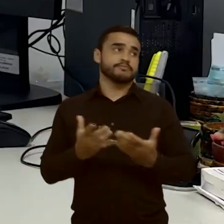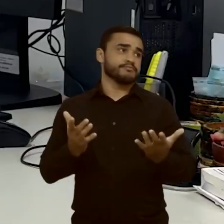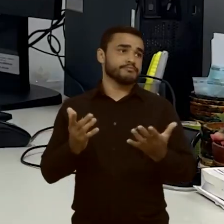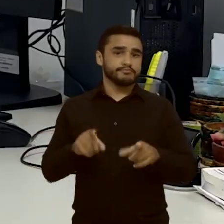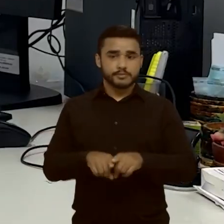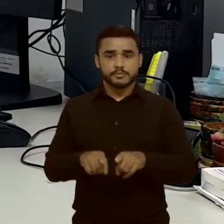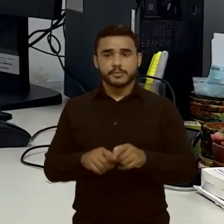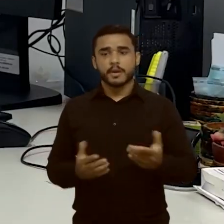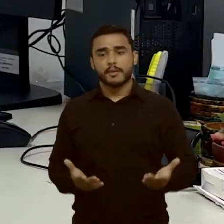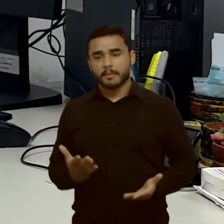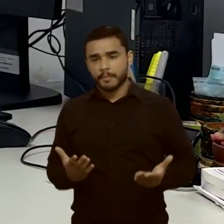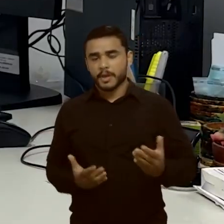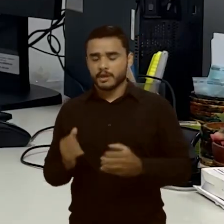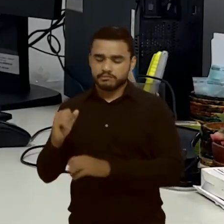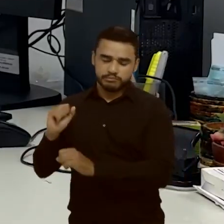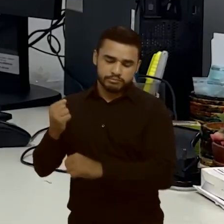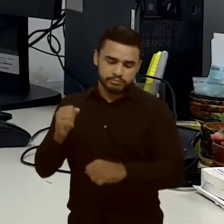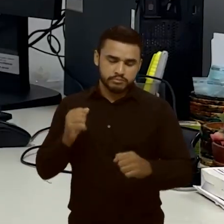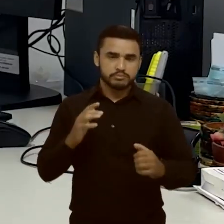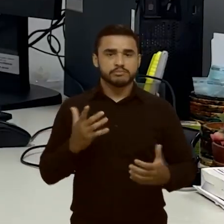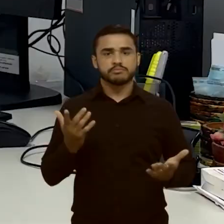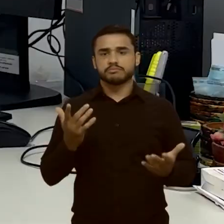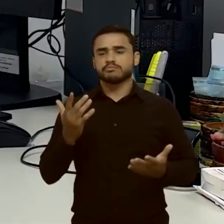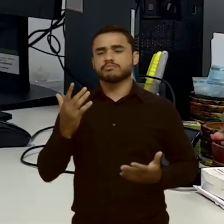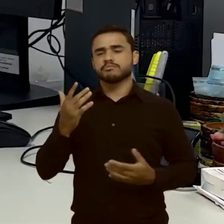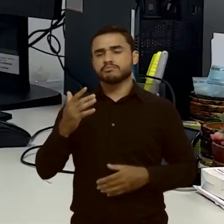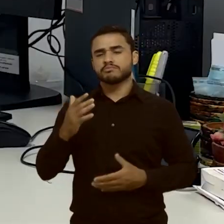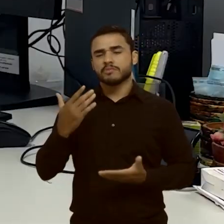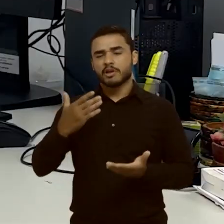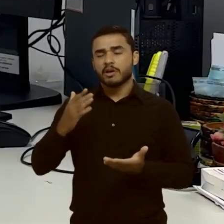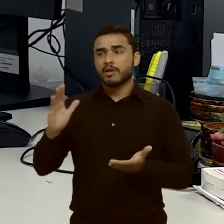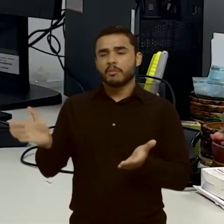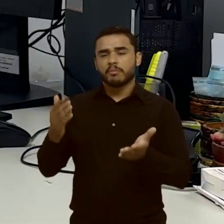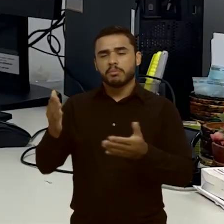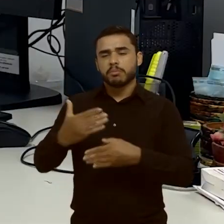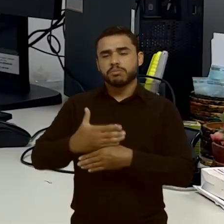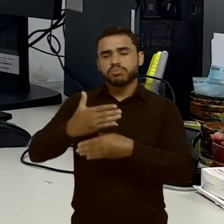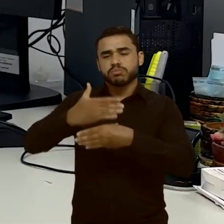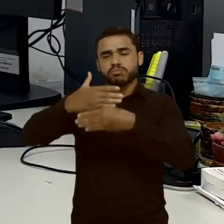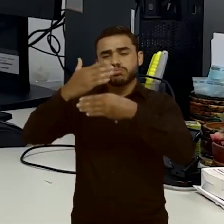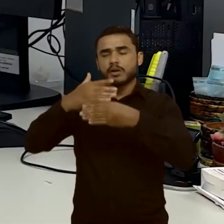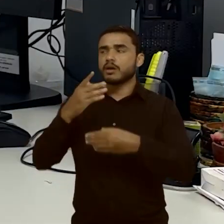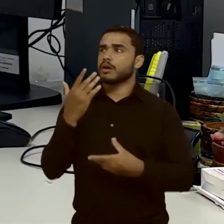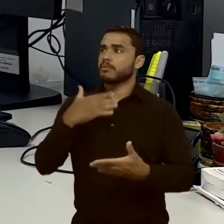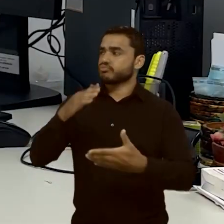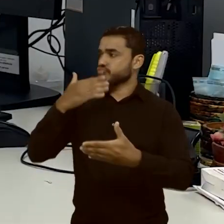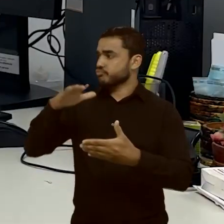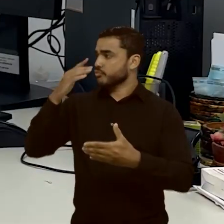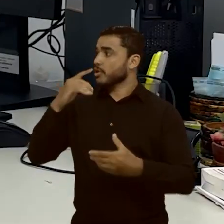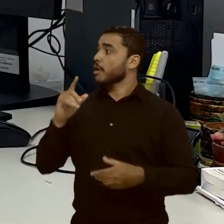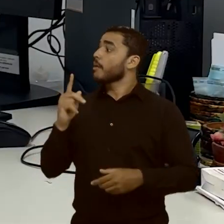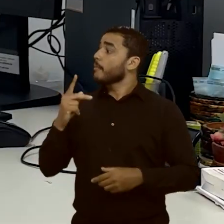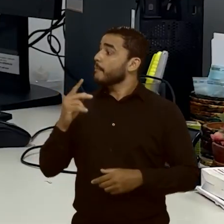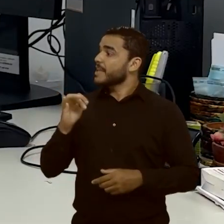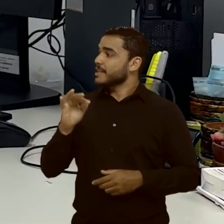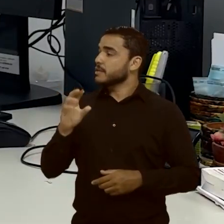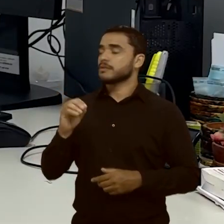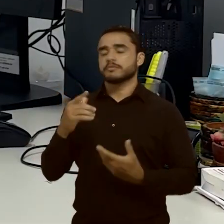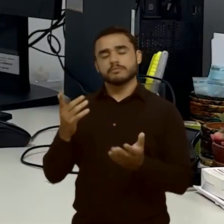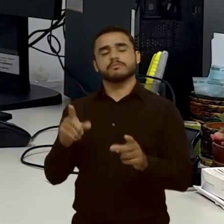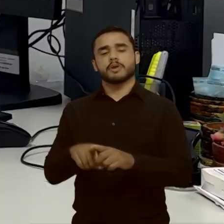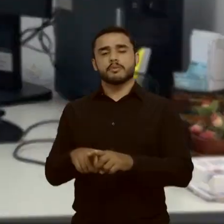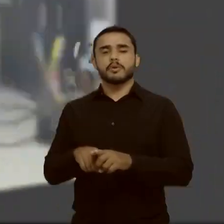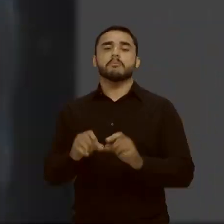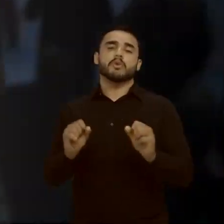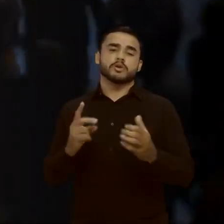também trabalha pegando muito peso, pedreiro. Essas pessoas que fazem muito esforço no seu trabalho acabam levando a